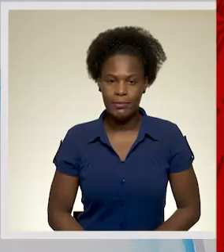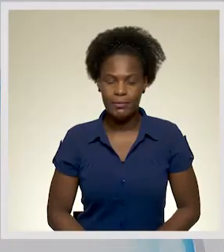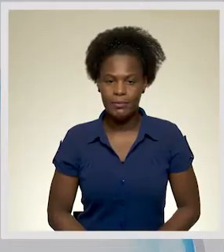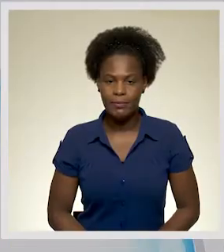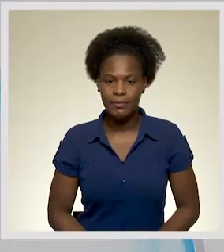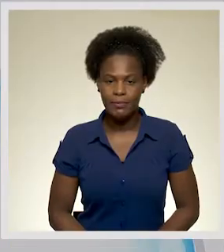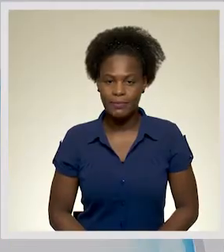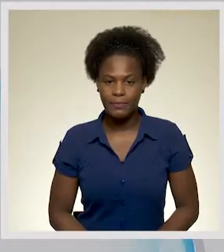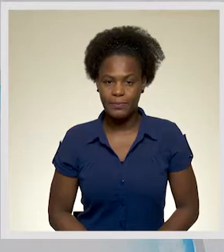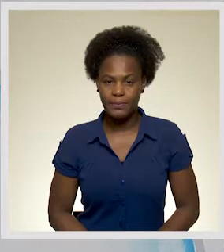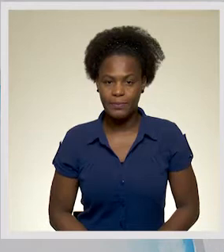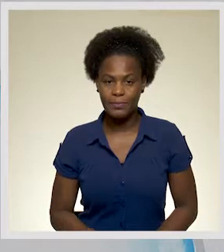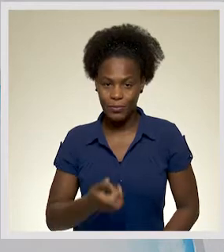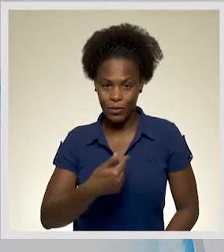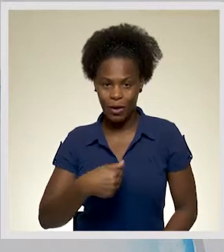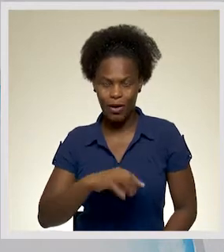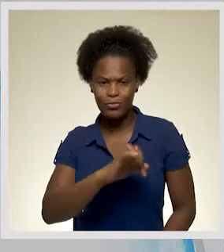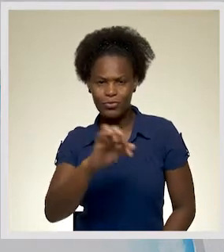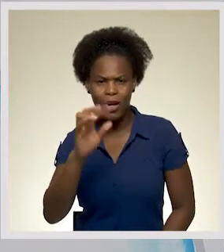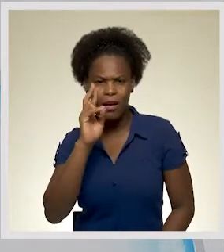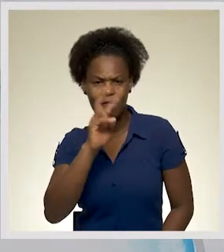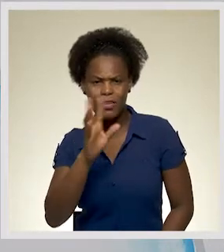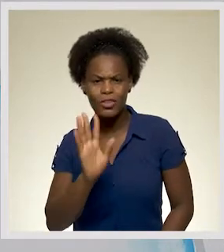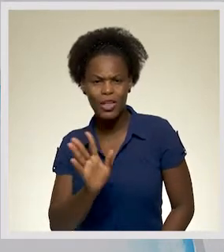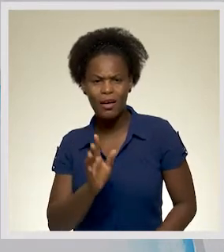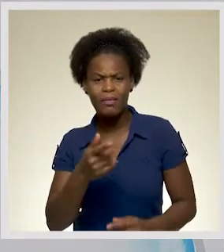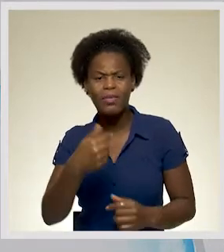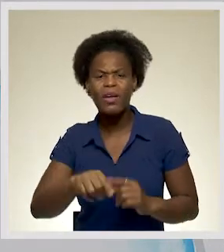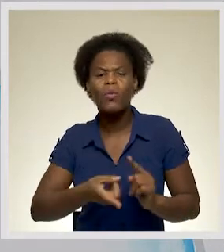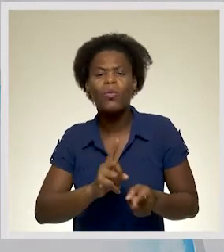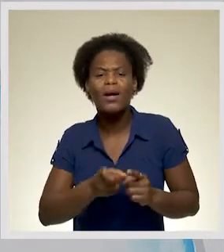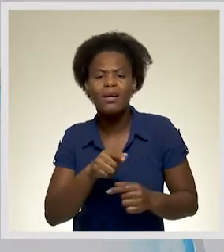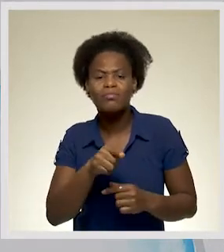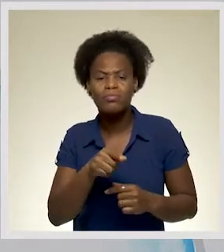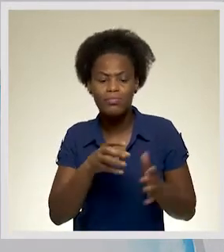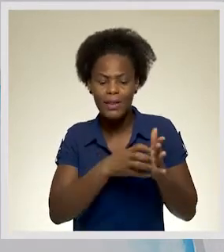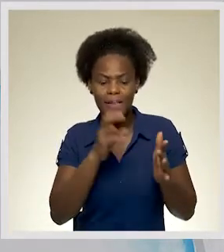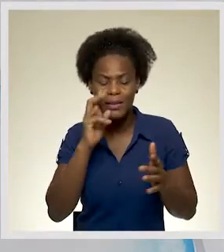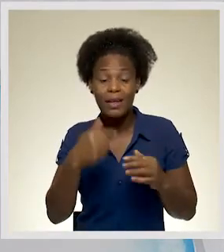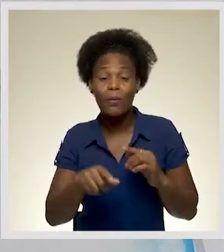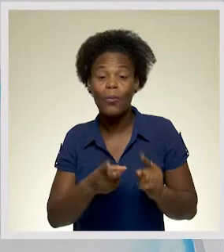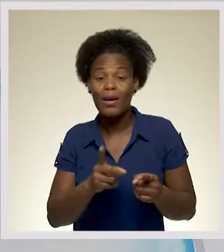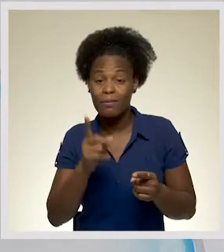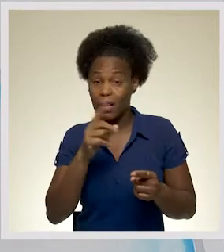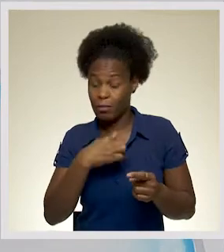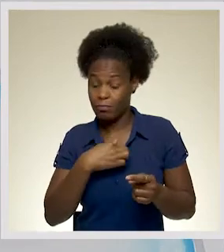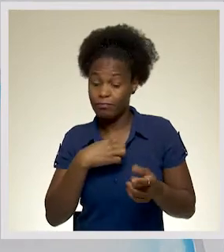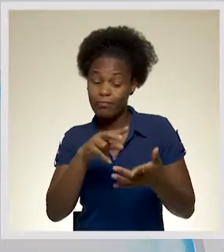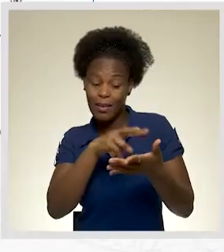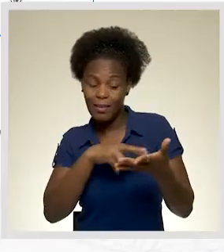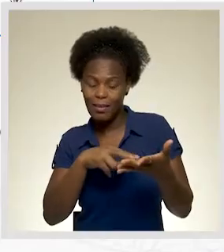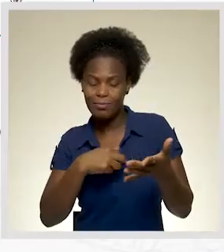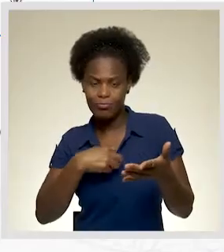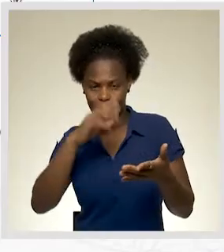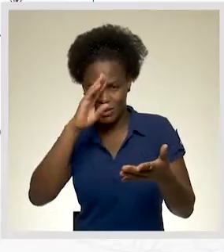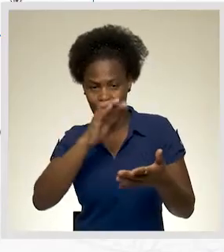Já viram? O que é que nós temos aqui? Vou ler. Eu sei que já leram também, mas eu vou